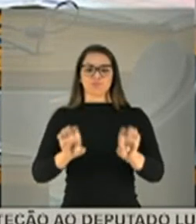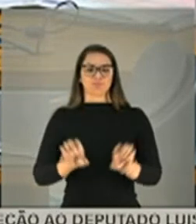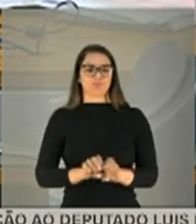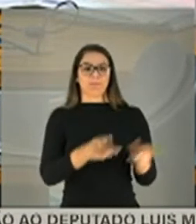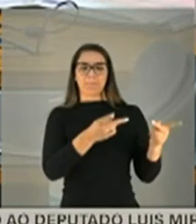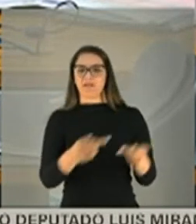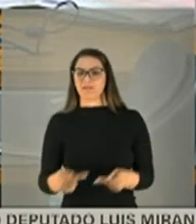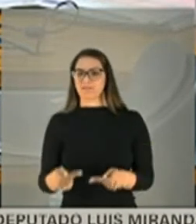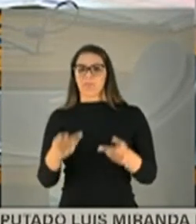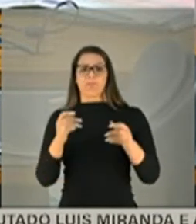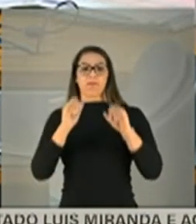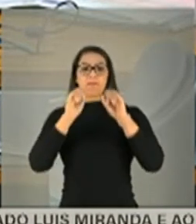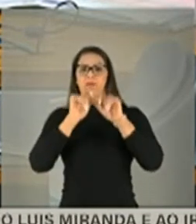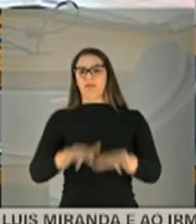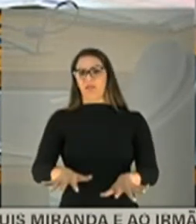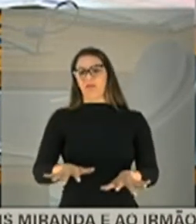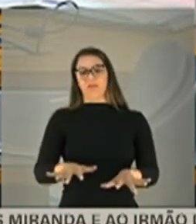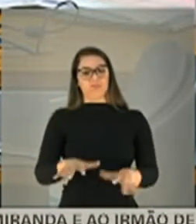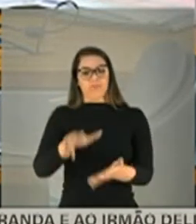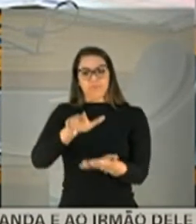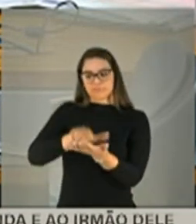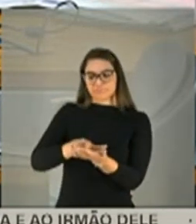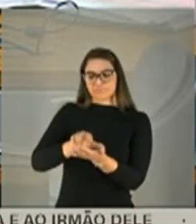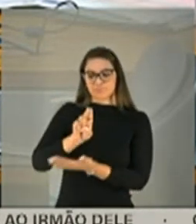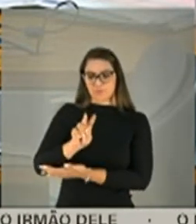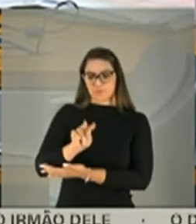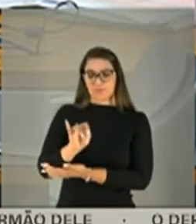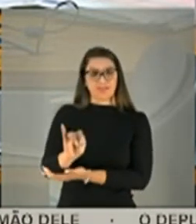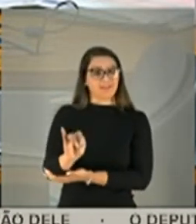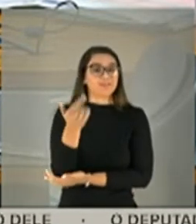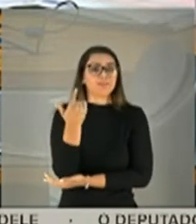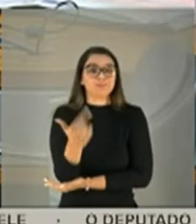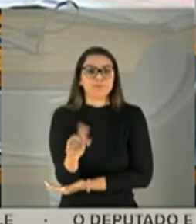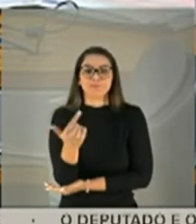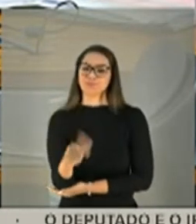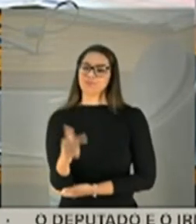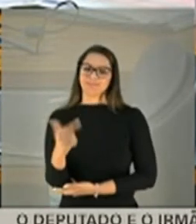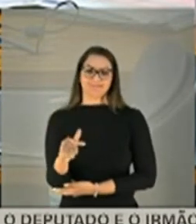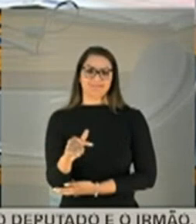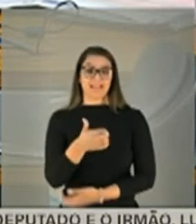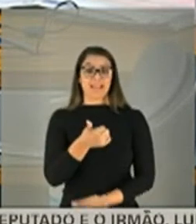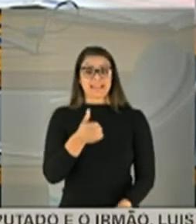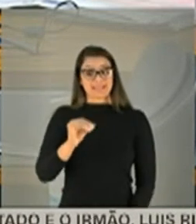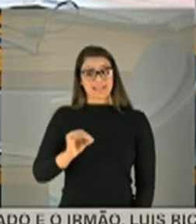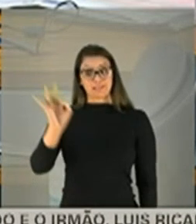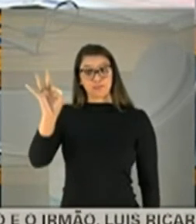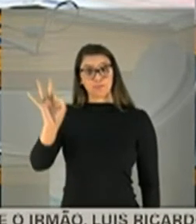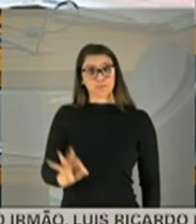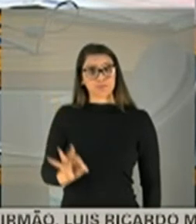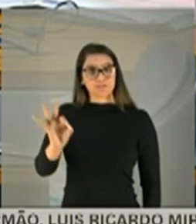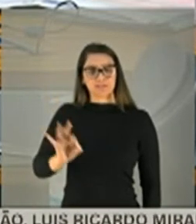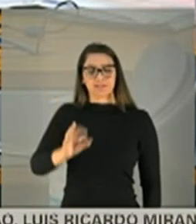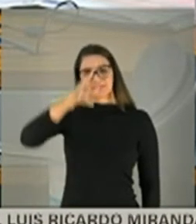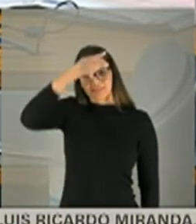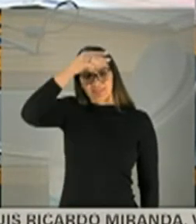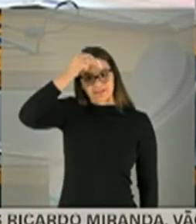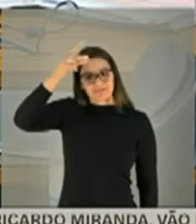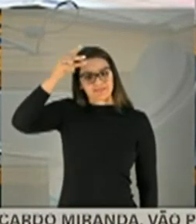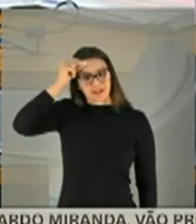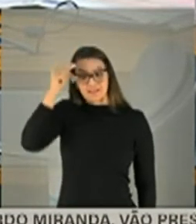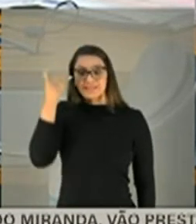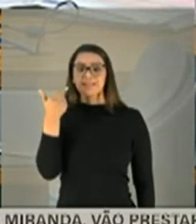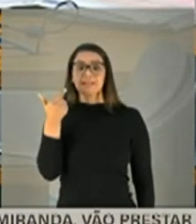pandemia pacientes para tratar Covid. Não tinha UTI. 10% dos municípios